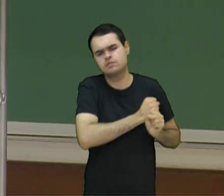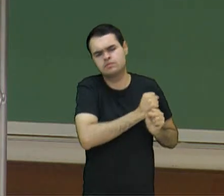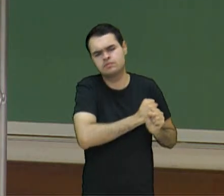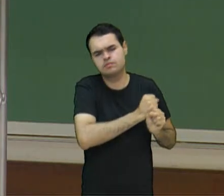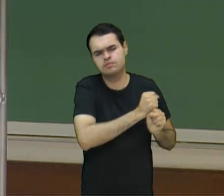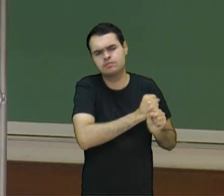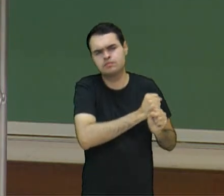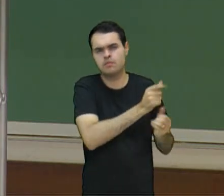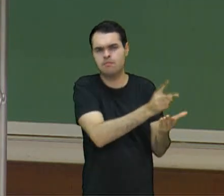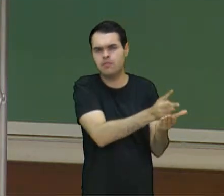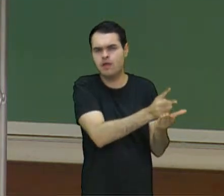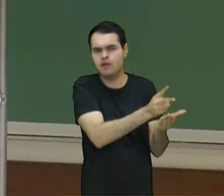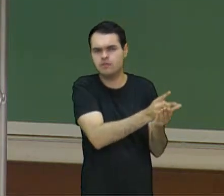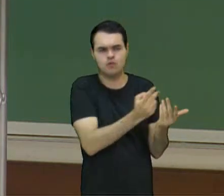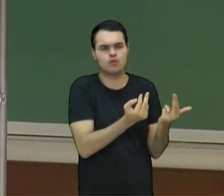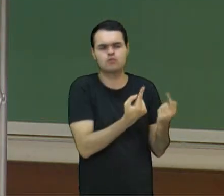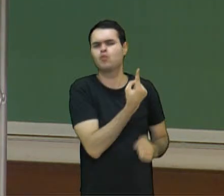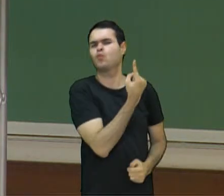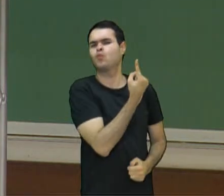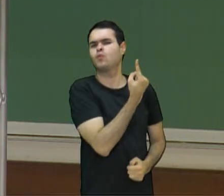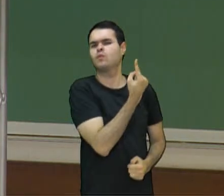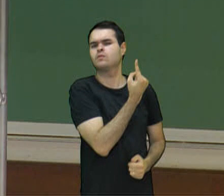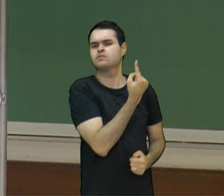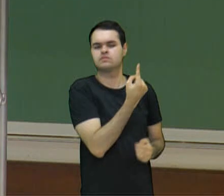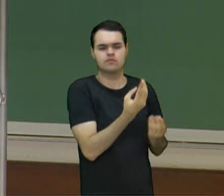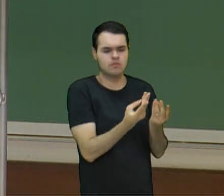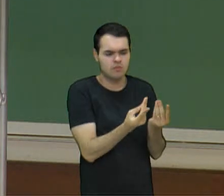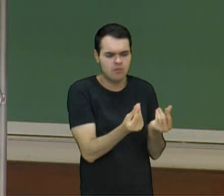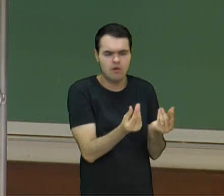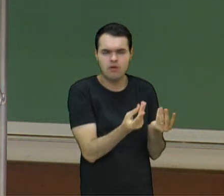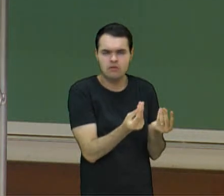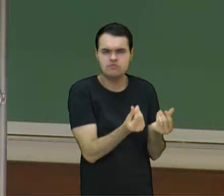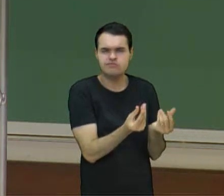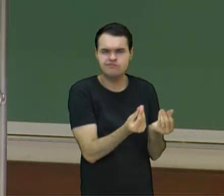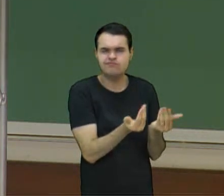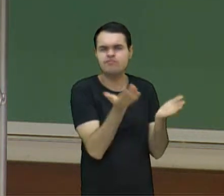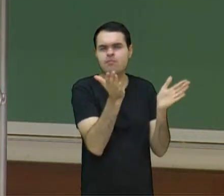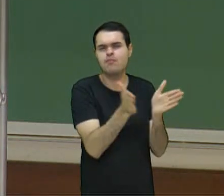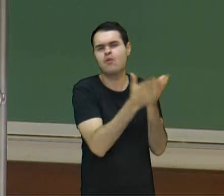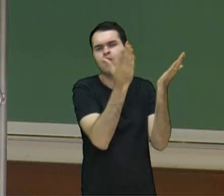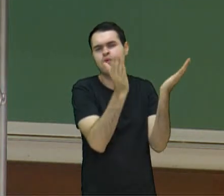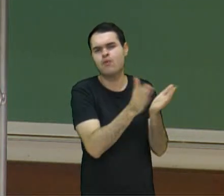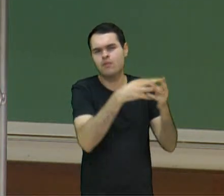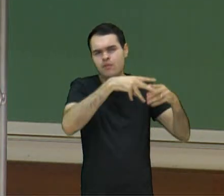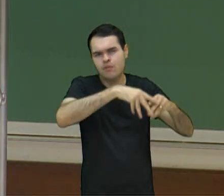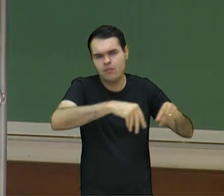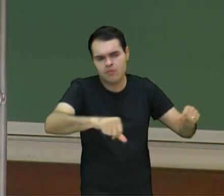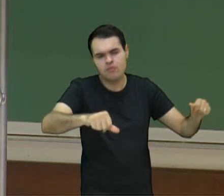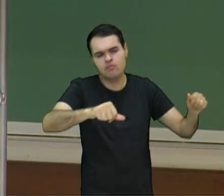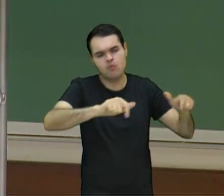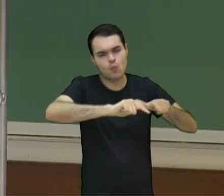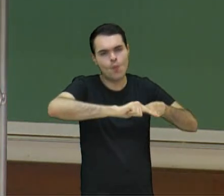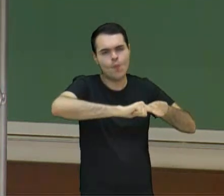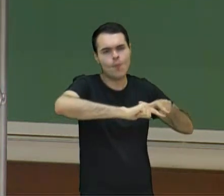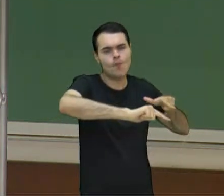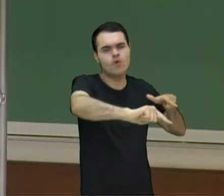produzindo a mesma coisa naquele solo, você empobrece o solo. Pode causar até um fenômeno chamado desertificação. Esse solo empobrecer tanto